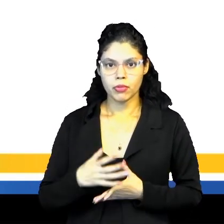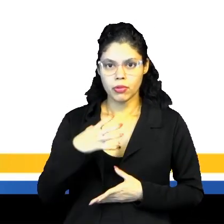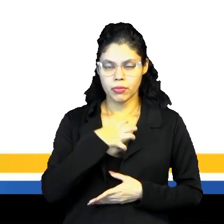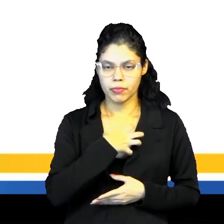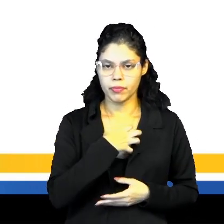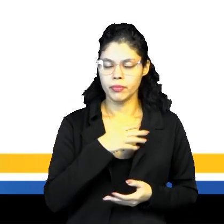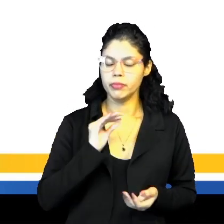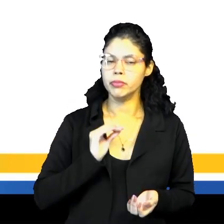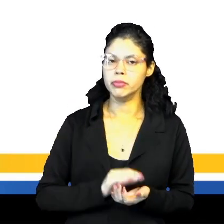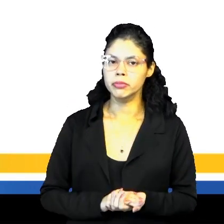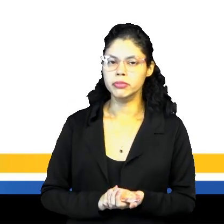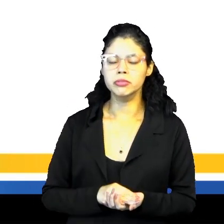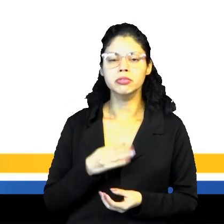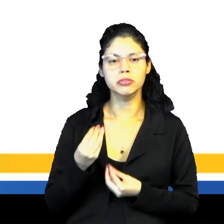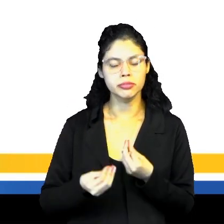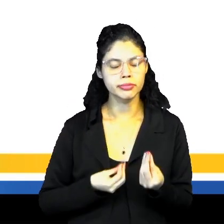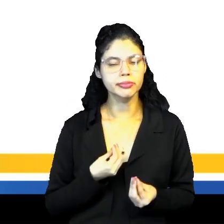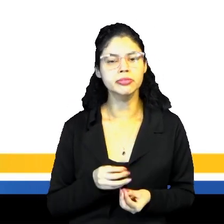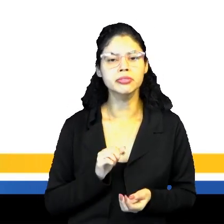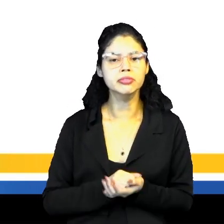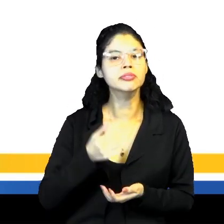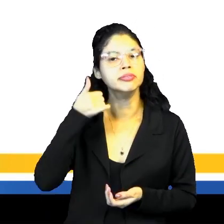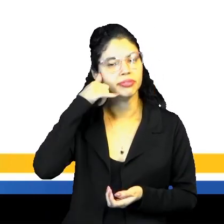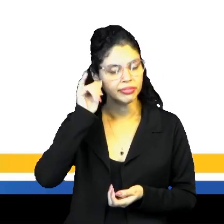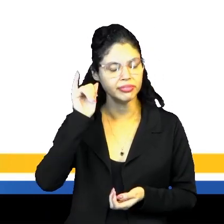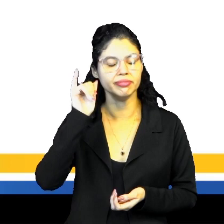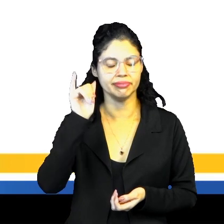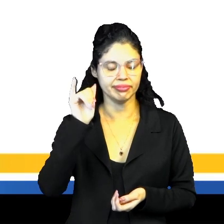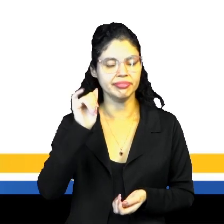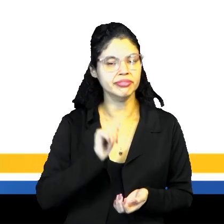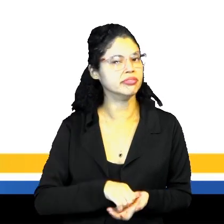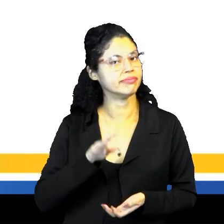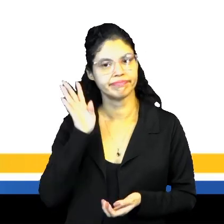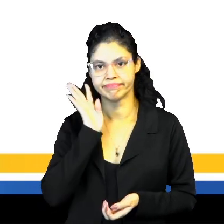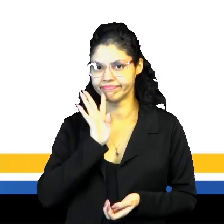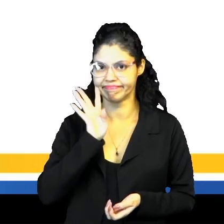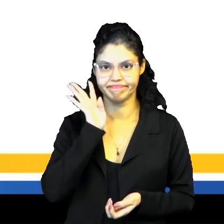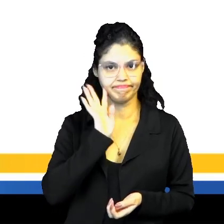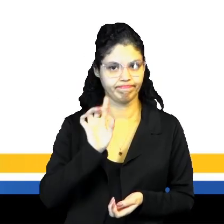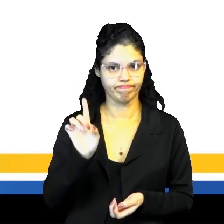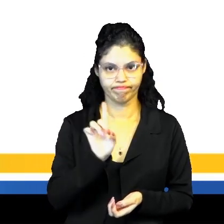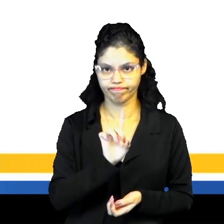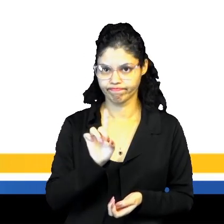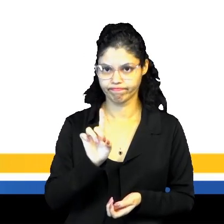no sentido mesmo, dos meios contraceptivos de se evitar, Não é legal